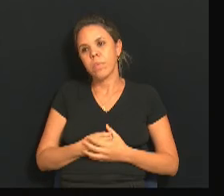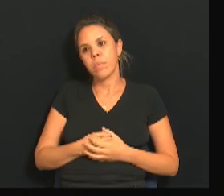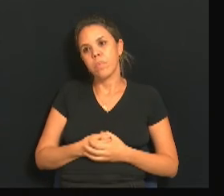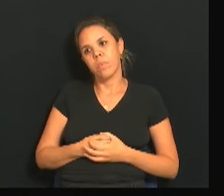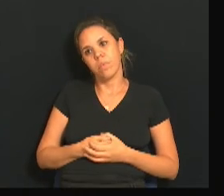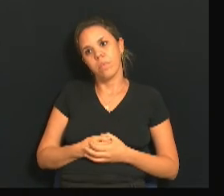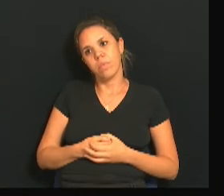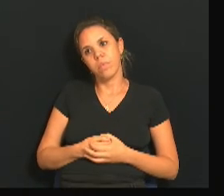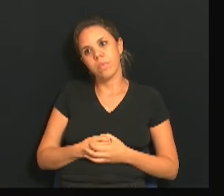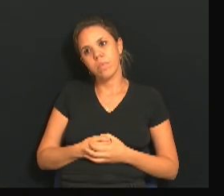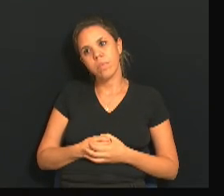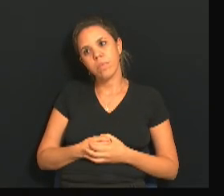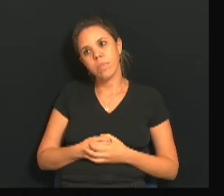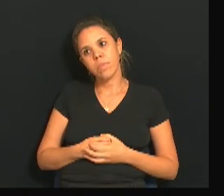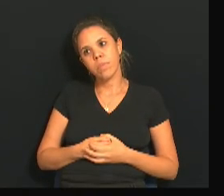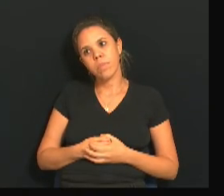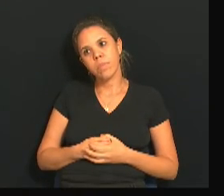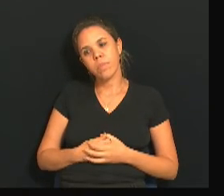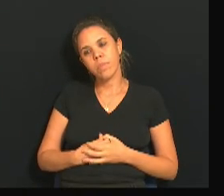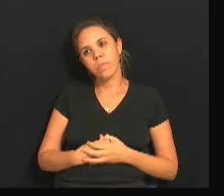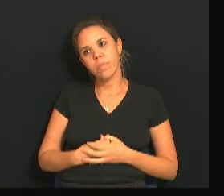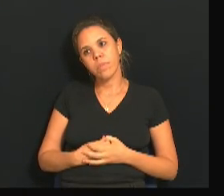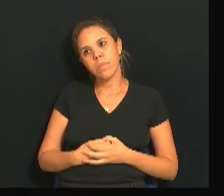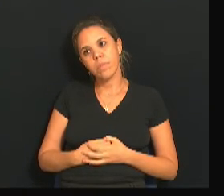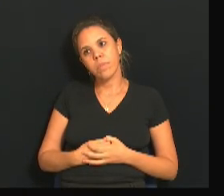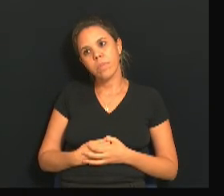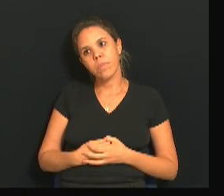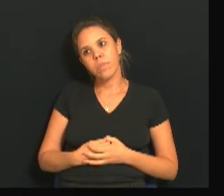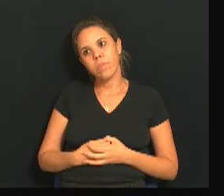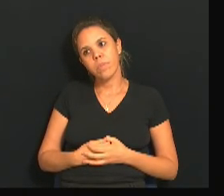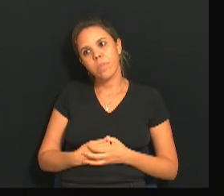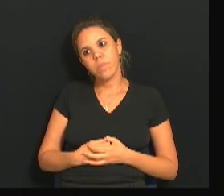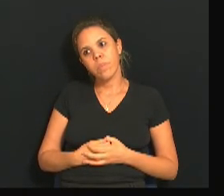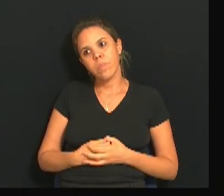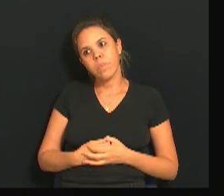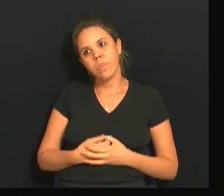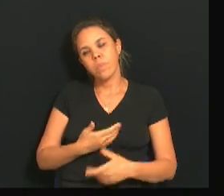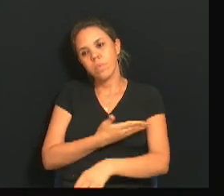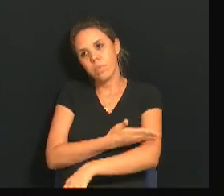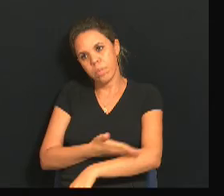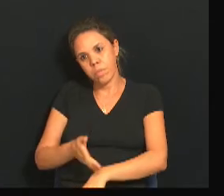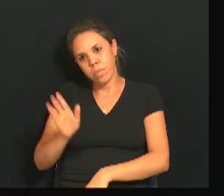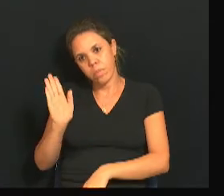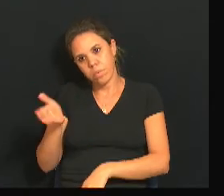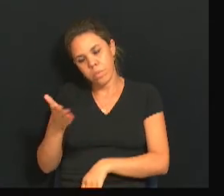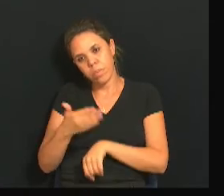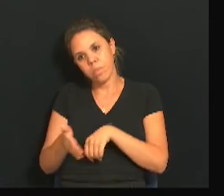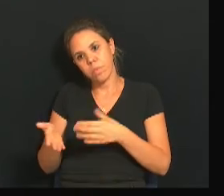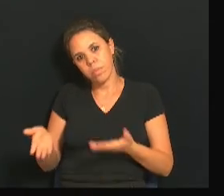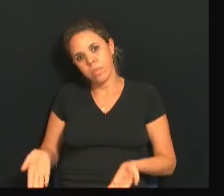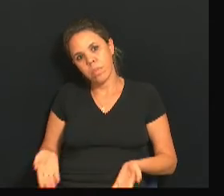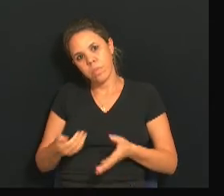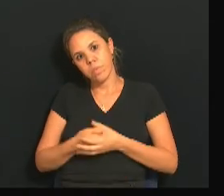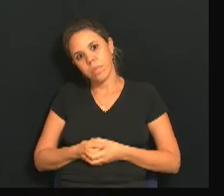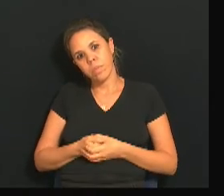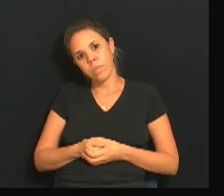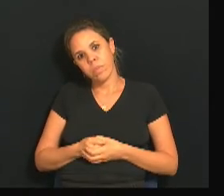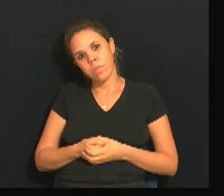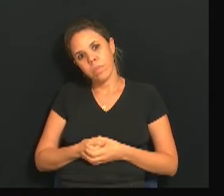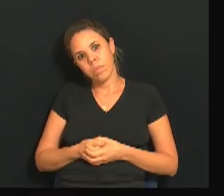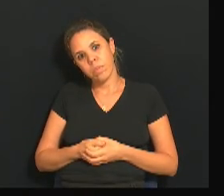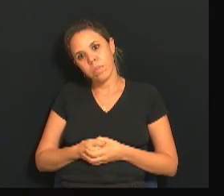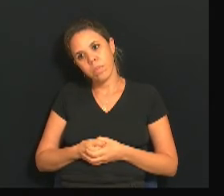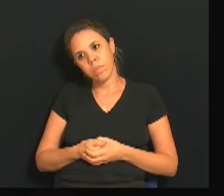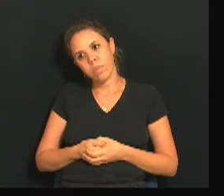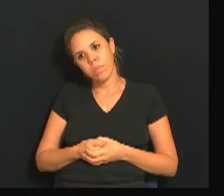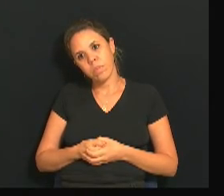esse ataque. Não que a gente não estejamos acostumados com essa prática aqui na casa, no